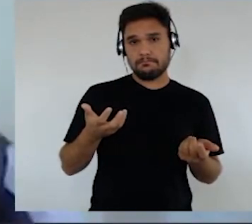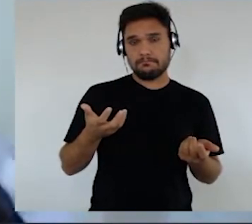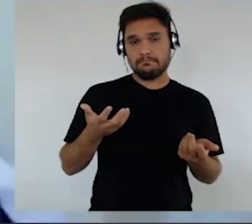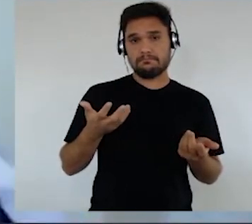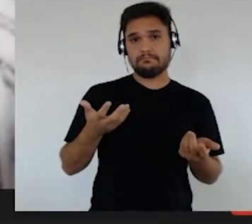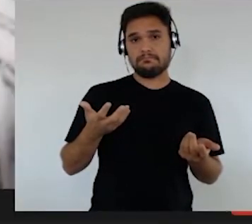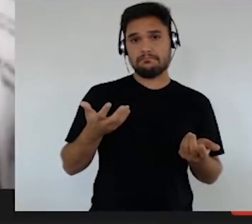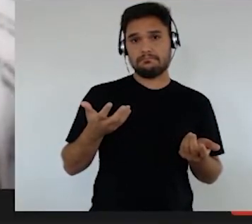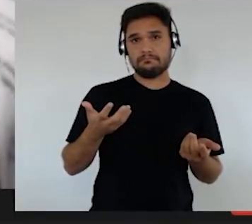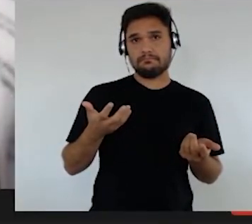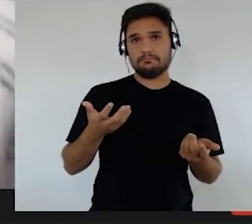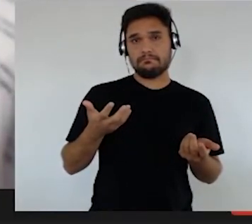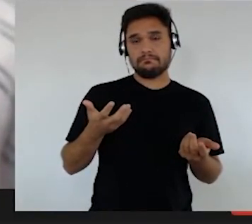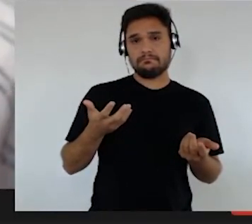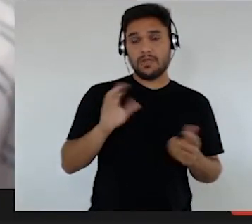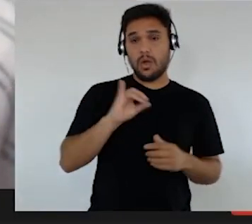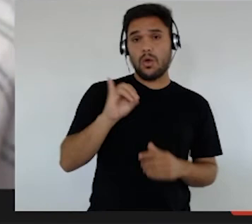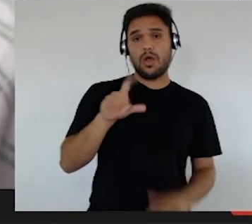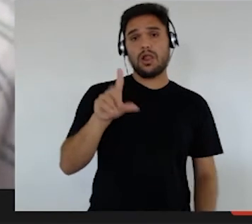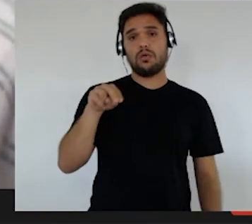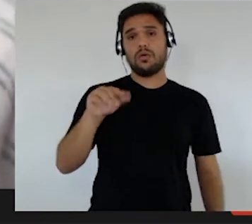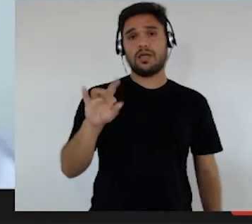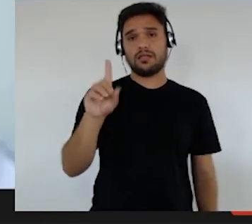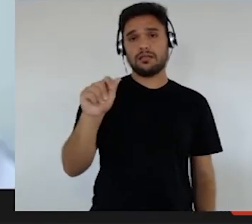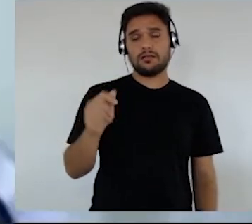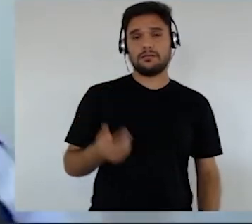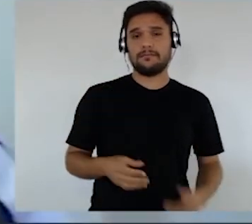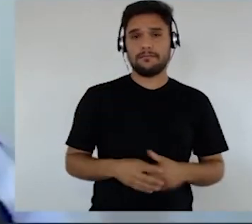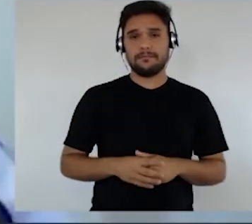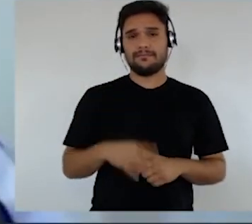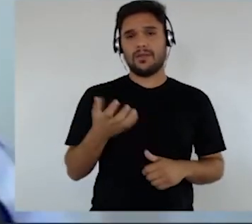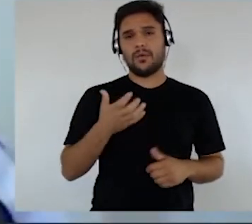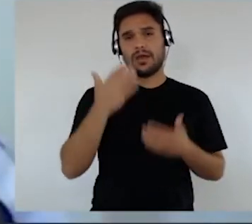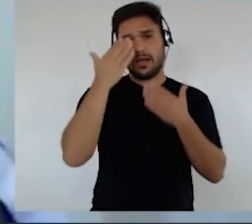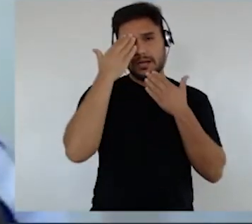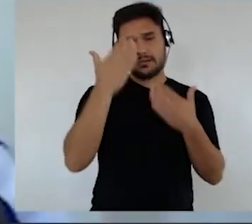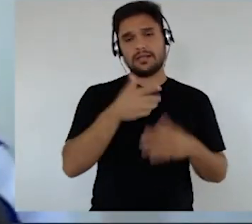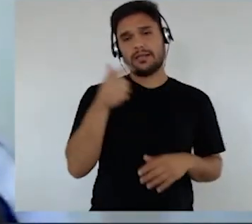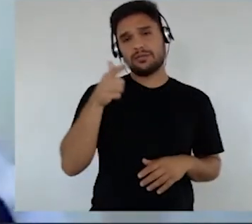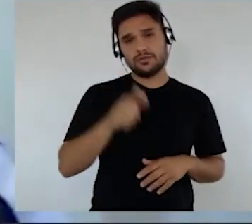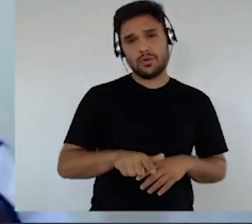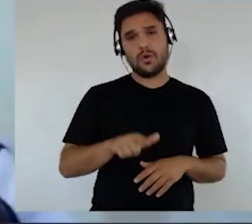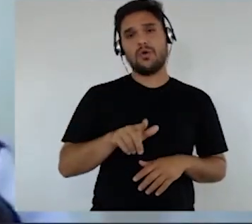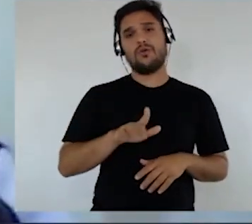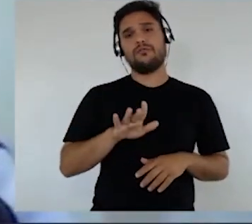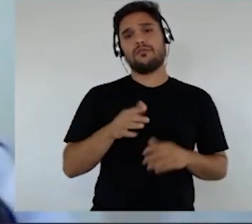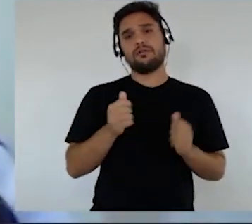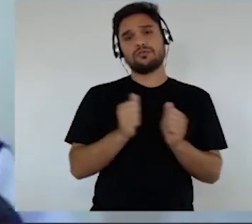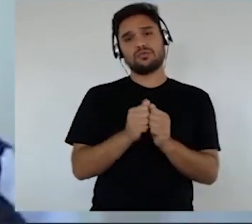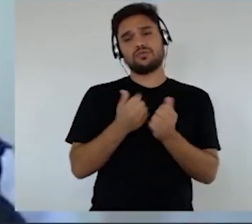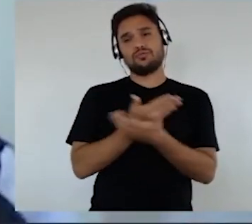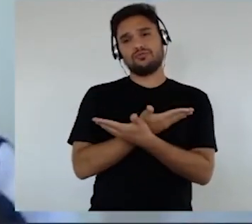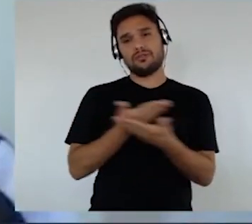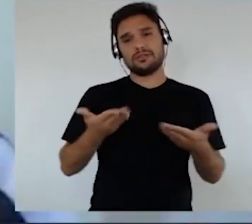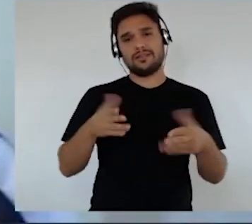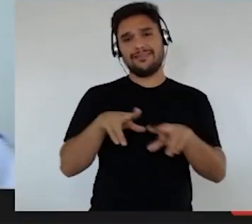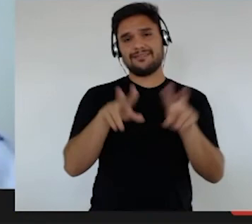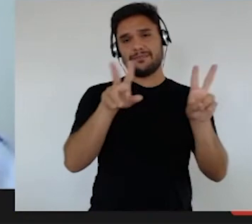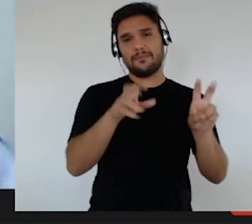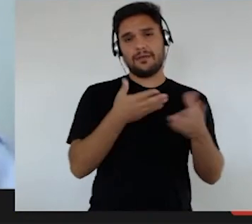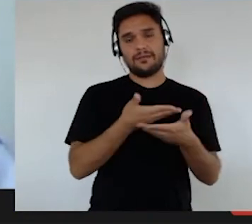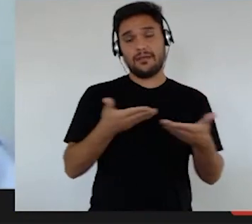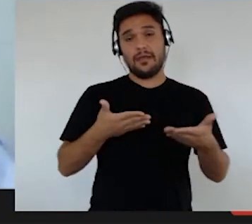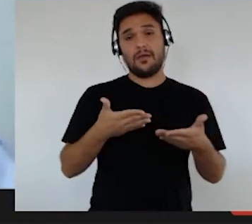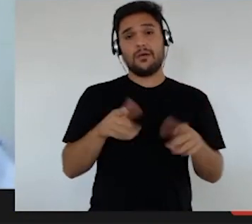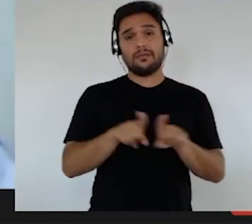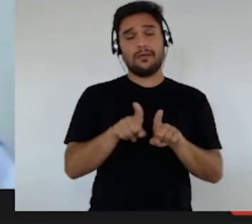Bom, Oi, Luanda, pois não? Eu só quero agradecer mais uma vez a companhia de vocês nesse painel